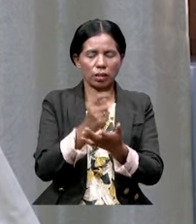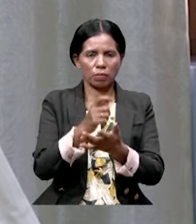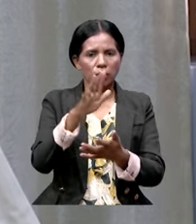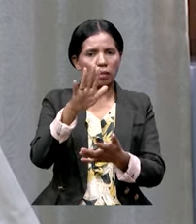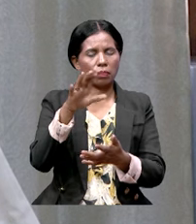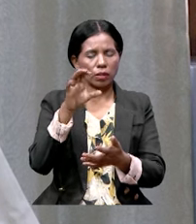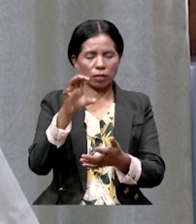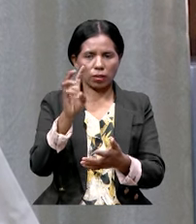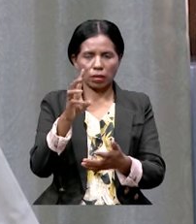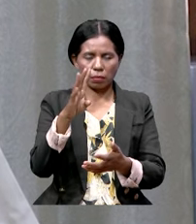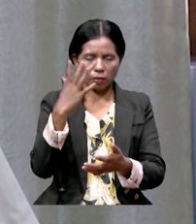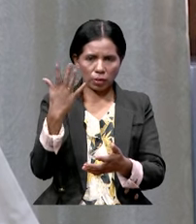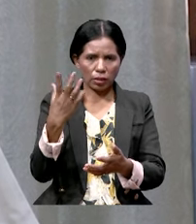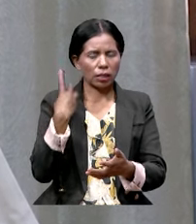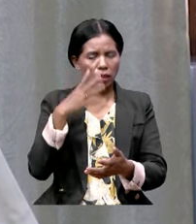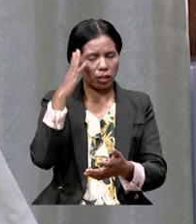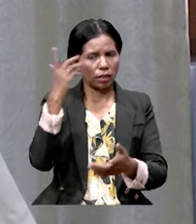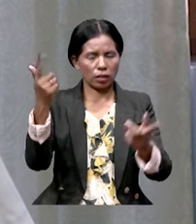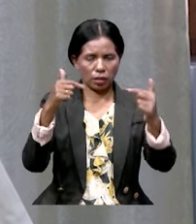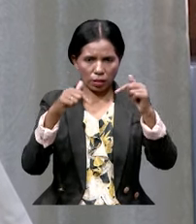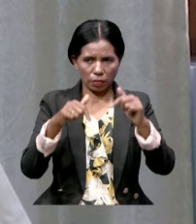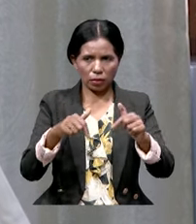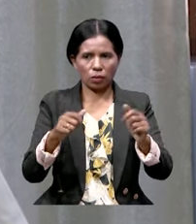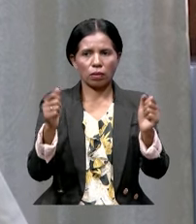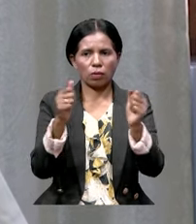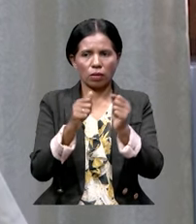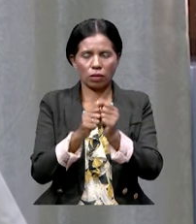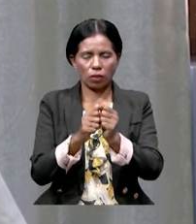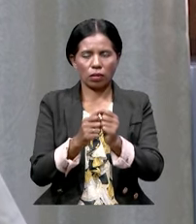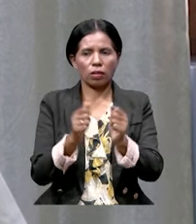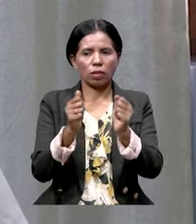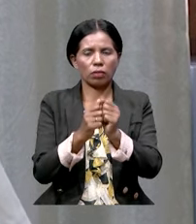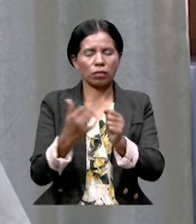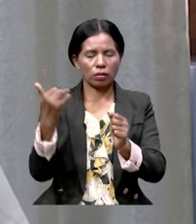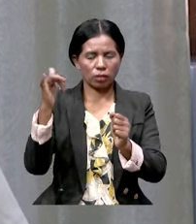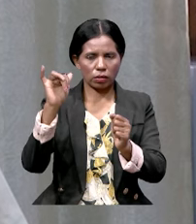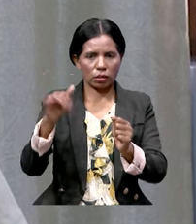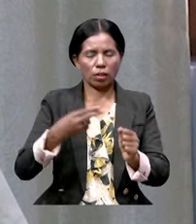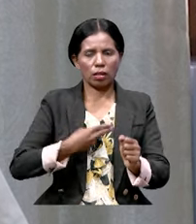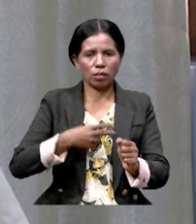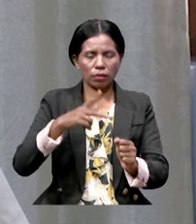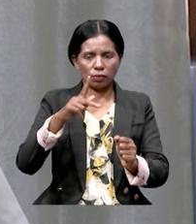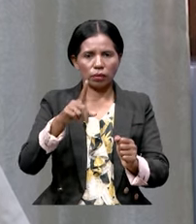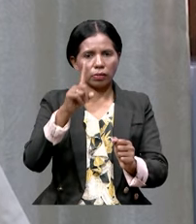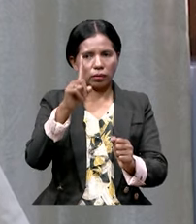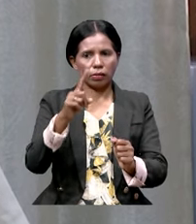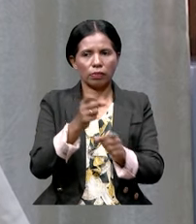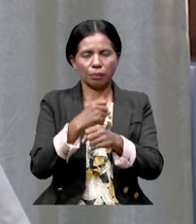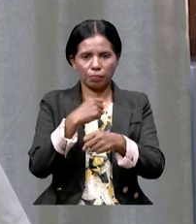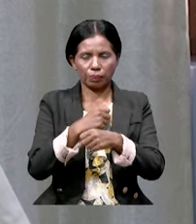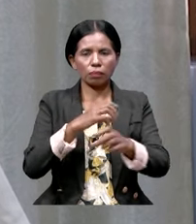E normalmente se a tama é ho se a minha caráter ida tu halo